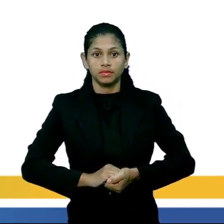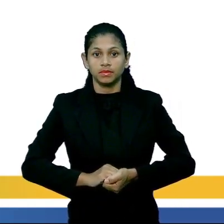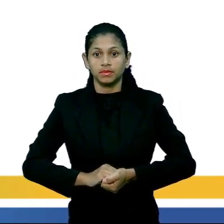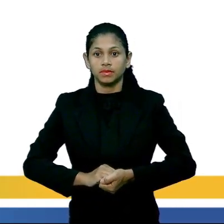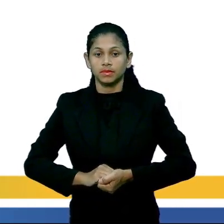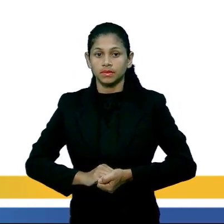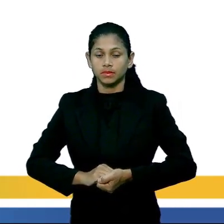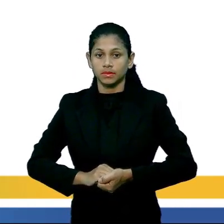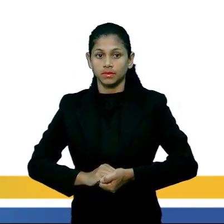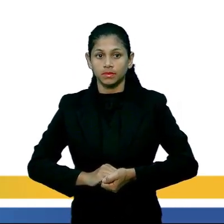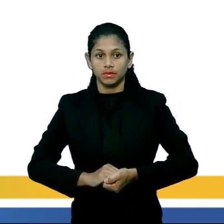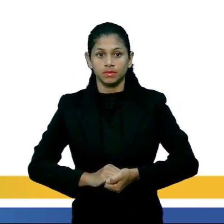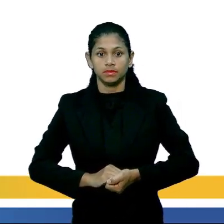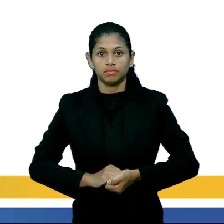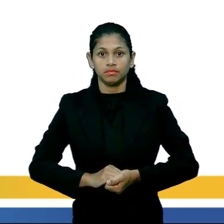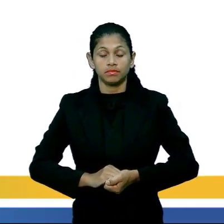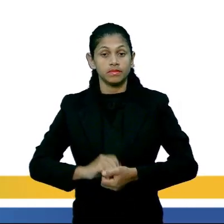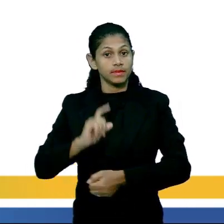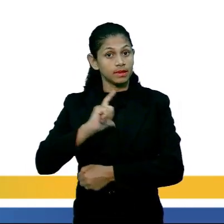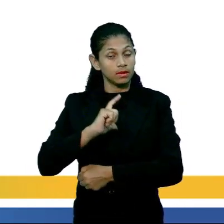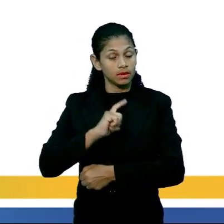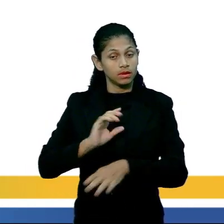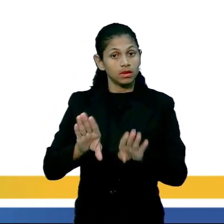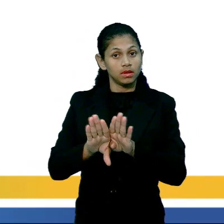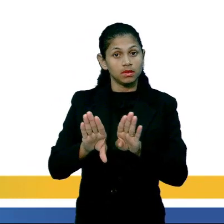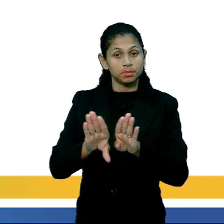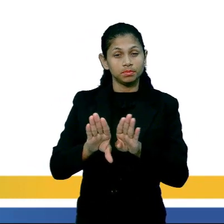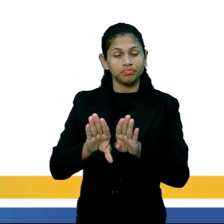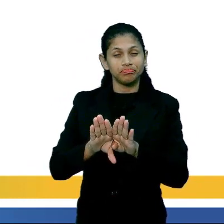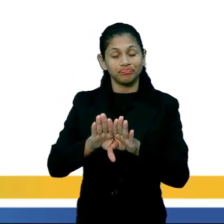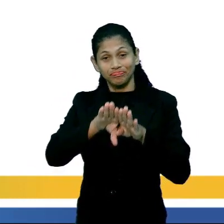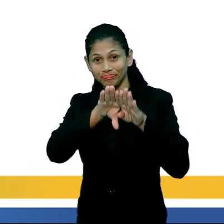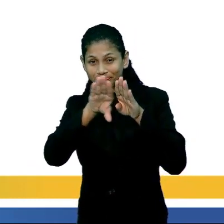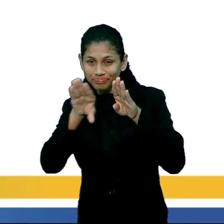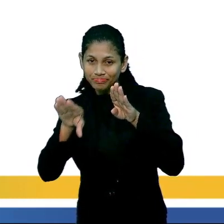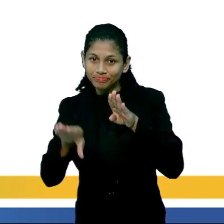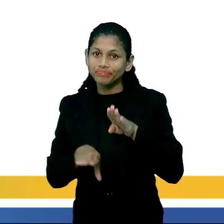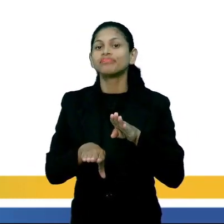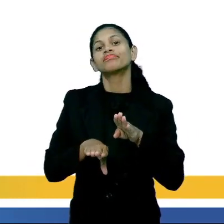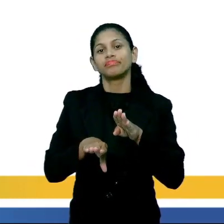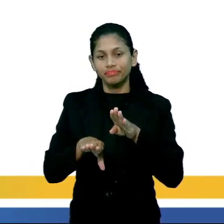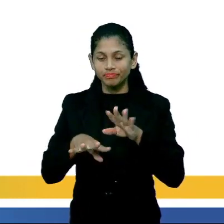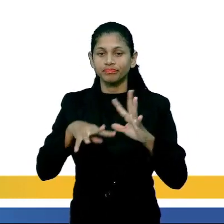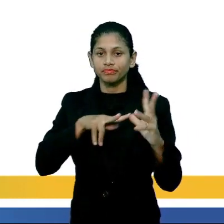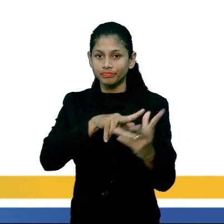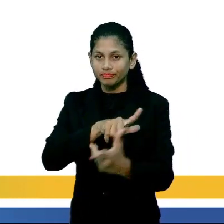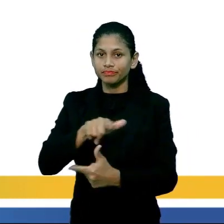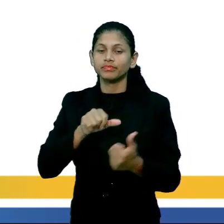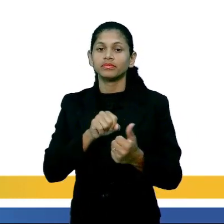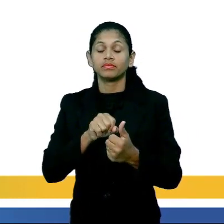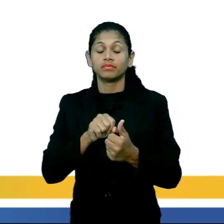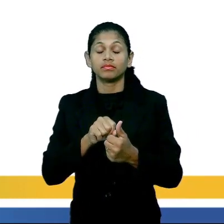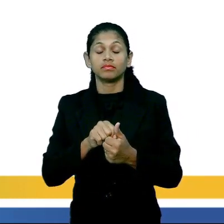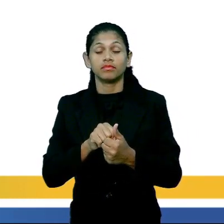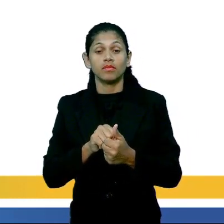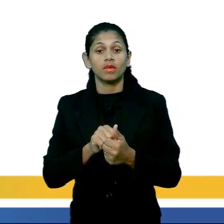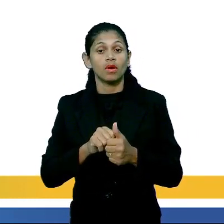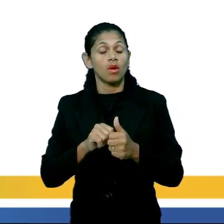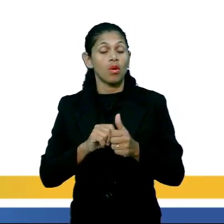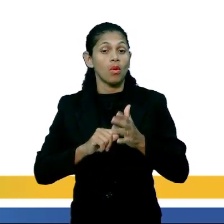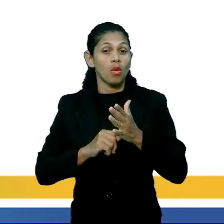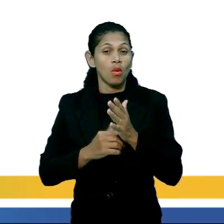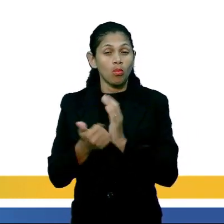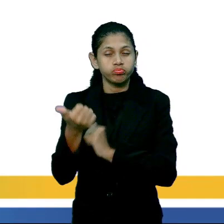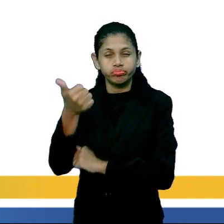Disadvantages of globalization. Nós temos também as desvantagens da globalização. Como ponto